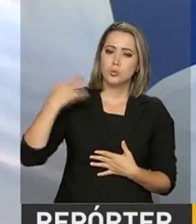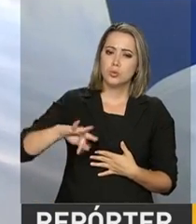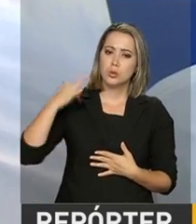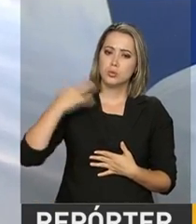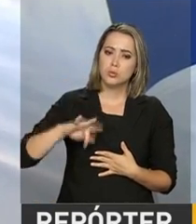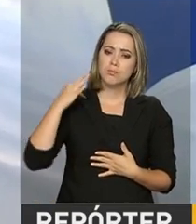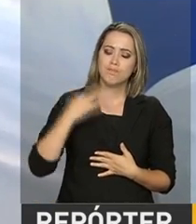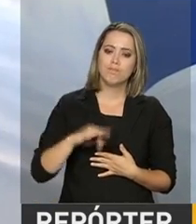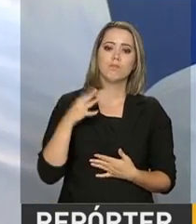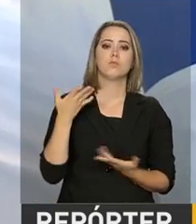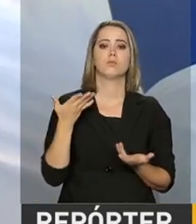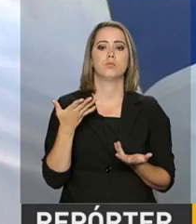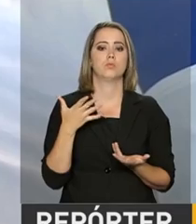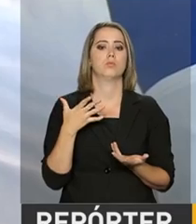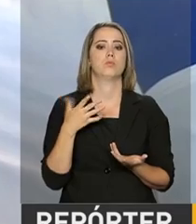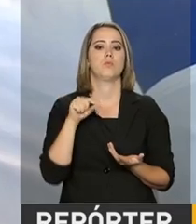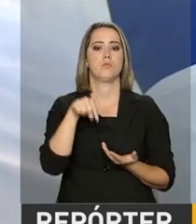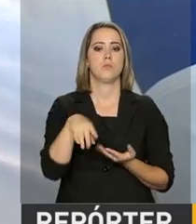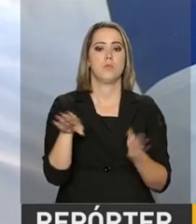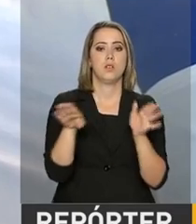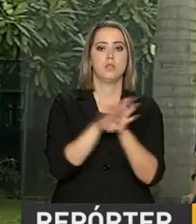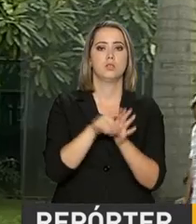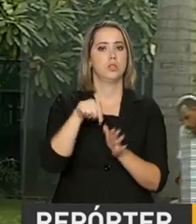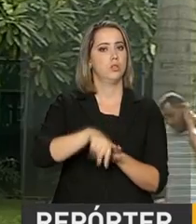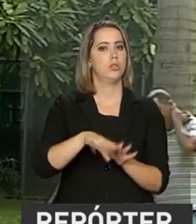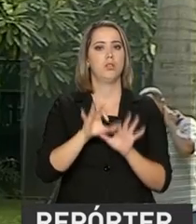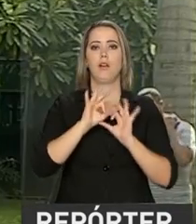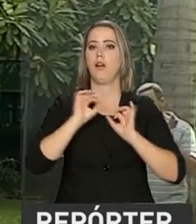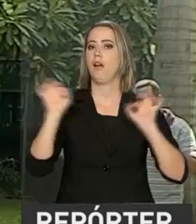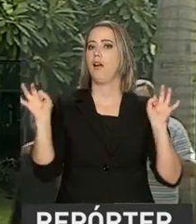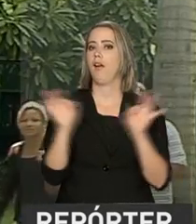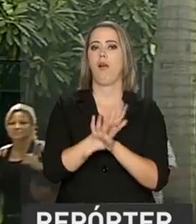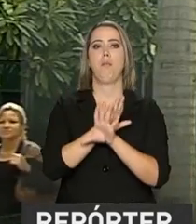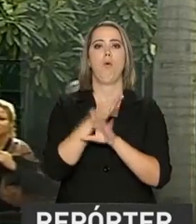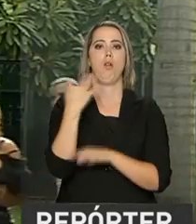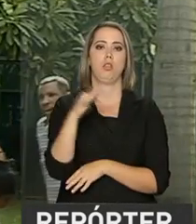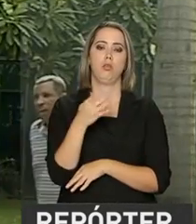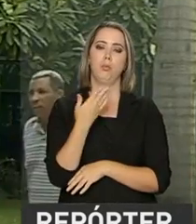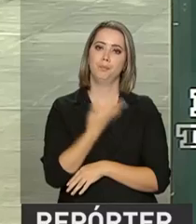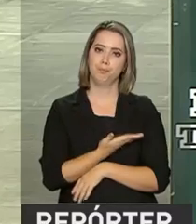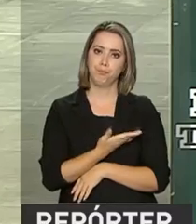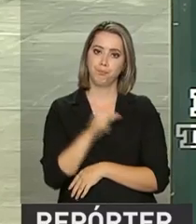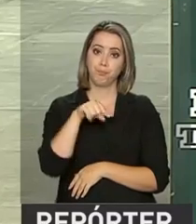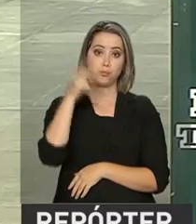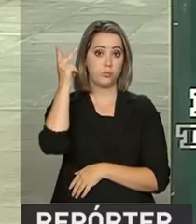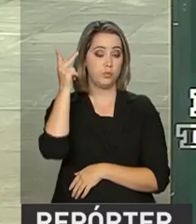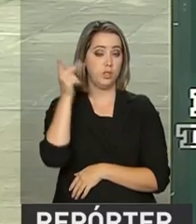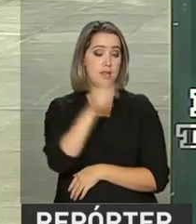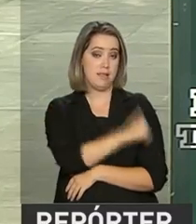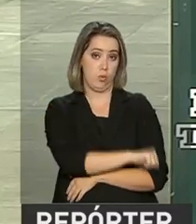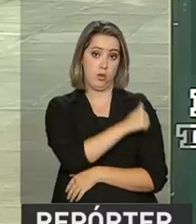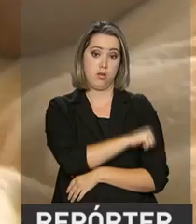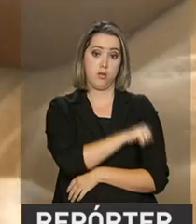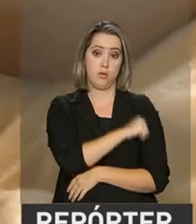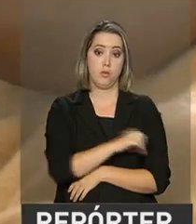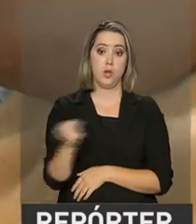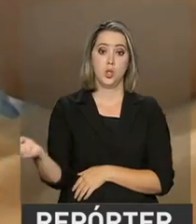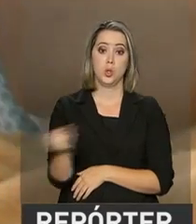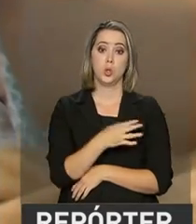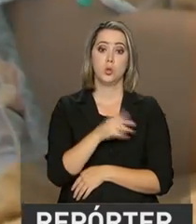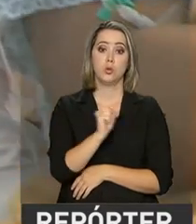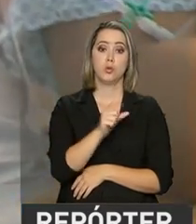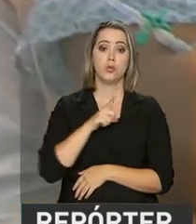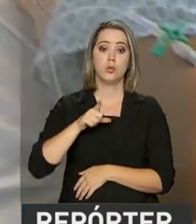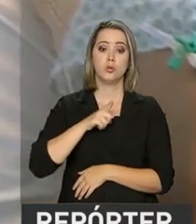Muita dor mesmo, e aqui eles tiraram a minha dor. Foi neste hospital, no centro do Rio de Janeiro, que uma nova prótese, dessa vez com